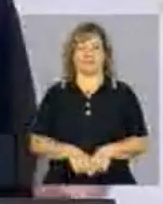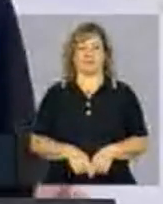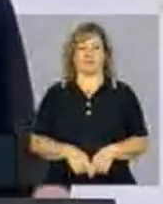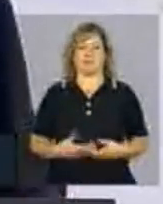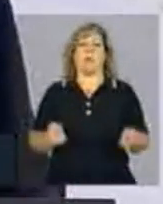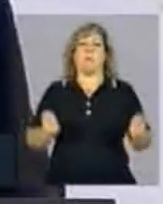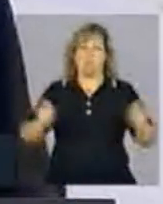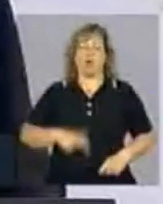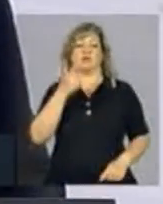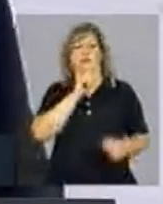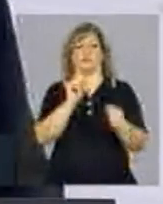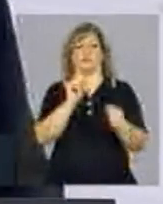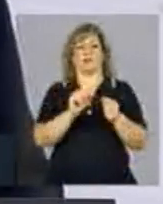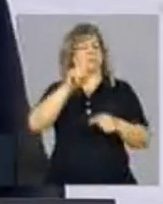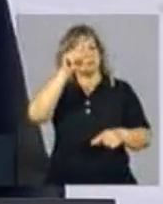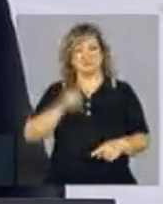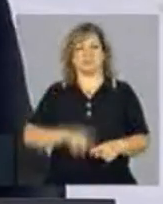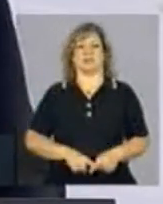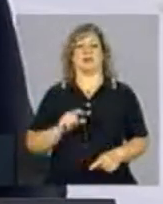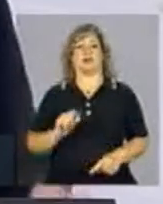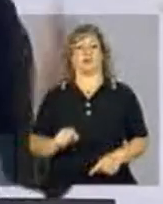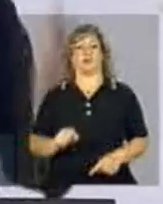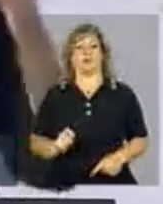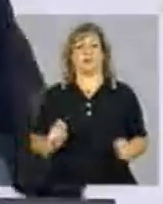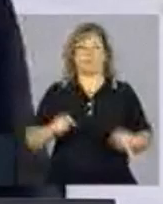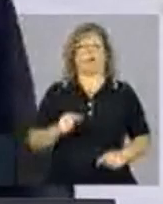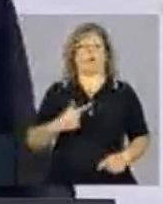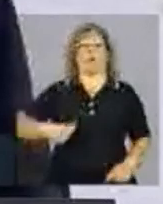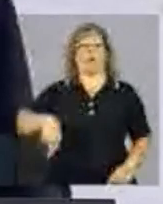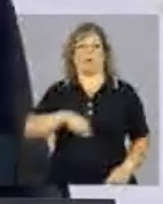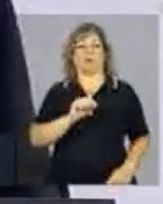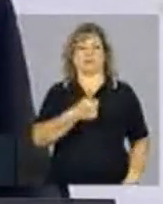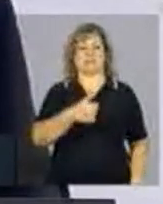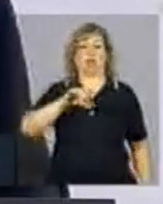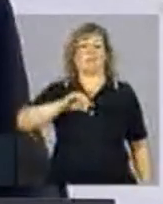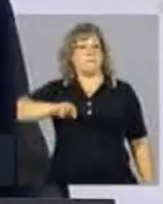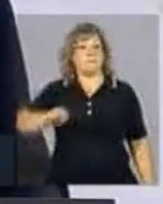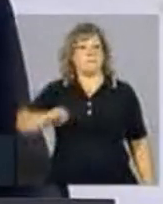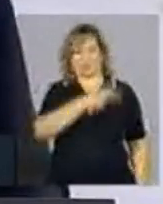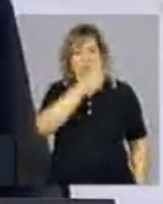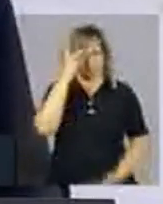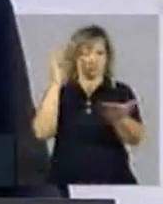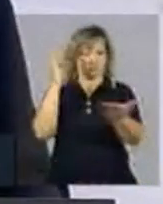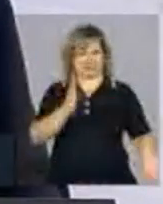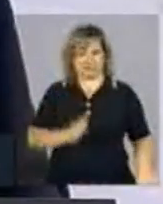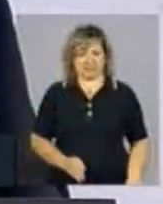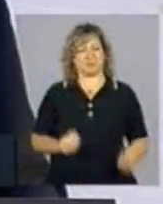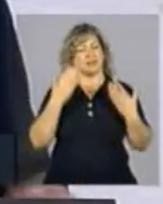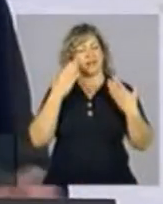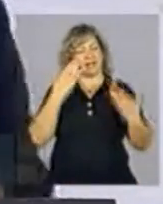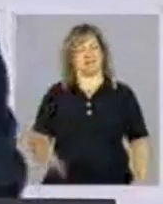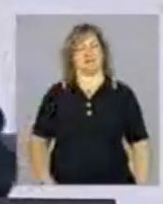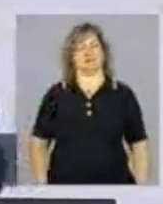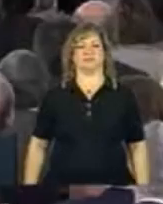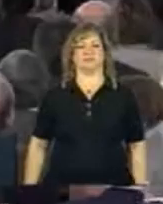que possa realizar plenamente o potencial dos nossos 190 milhões de brasileiros.